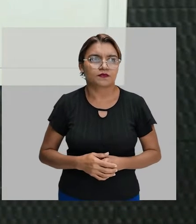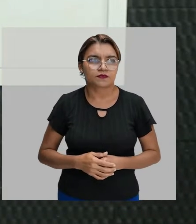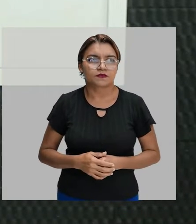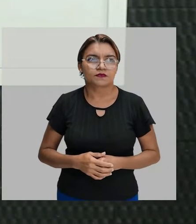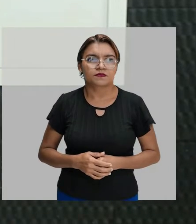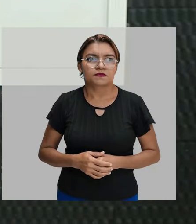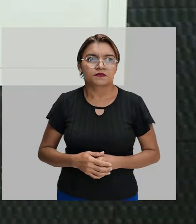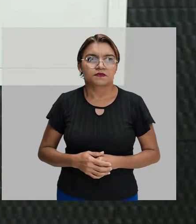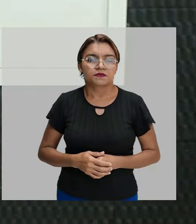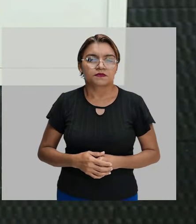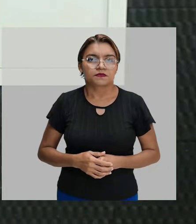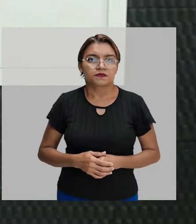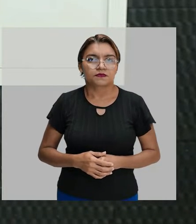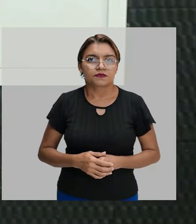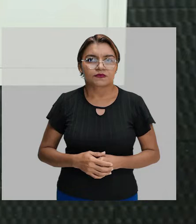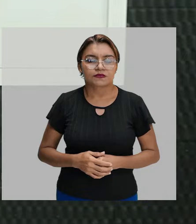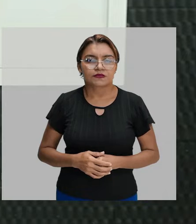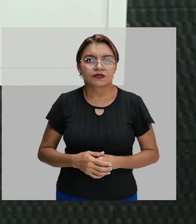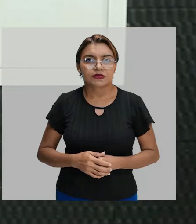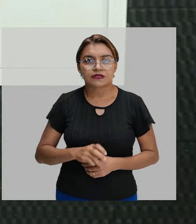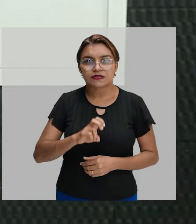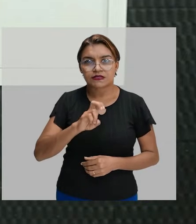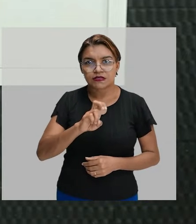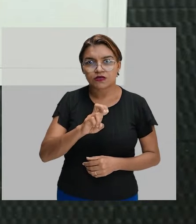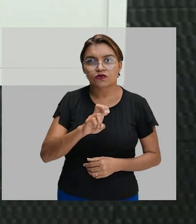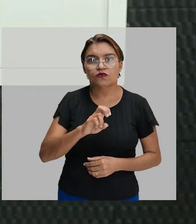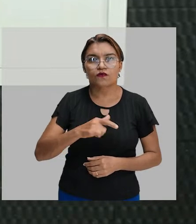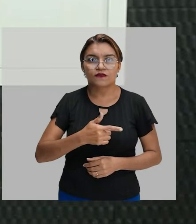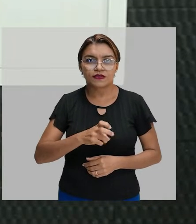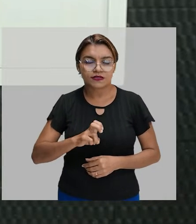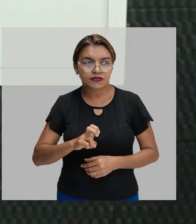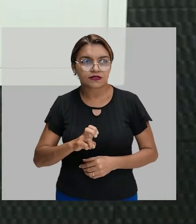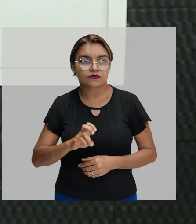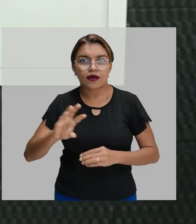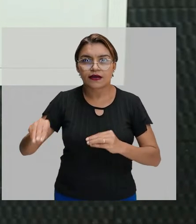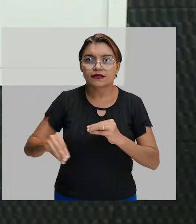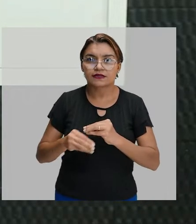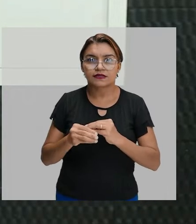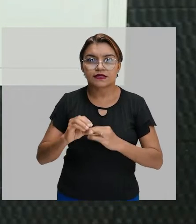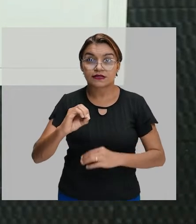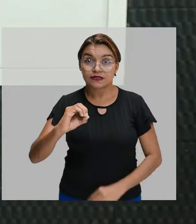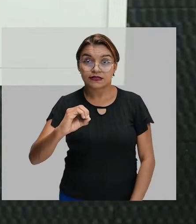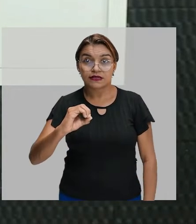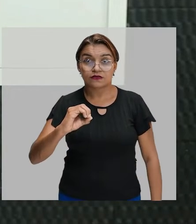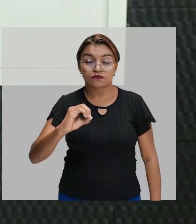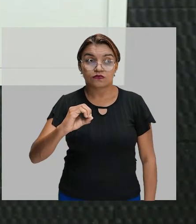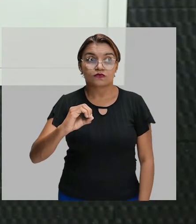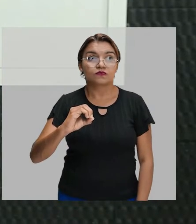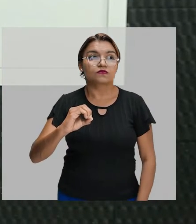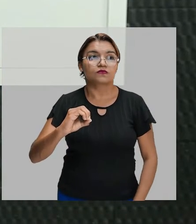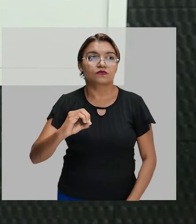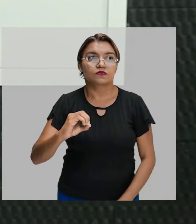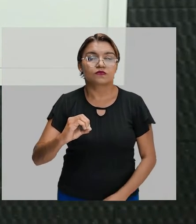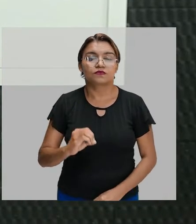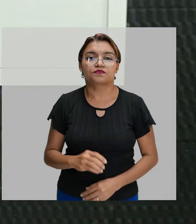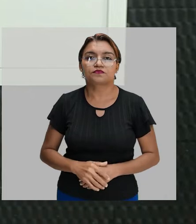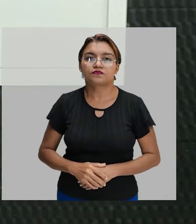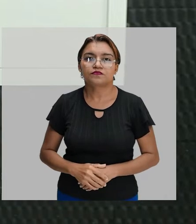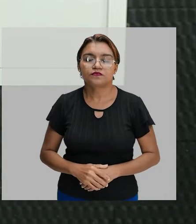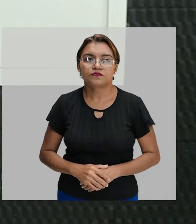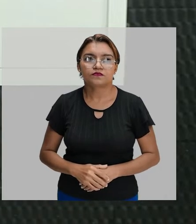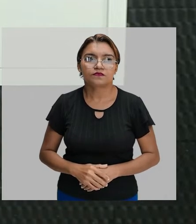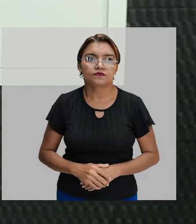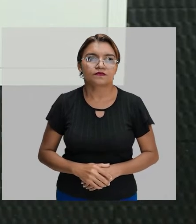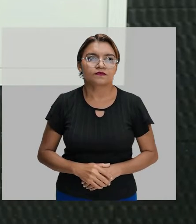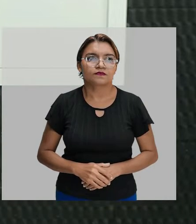25 e só acrescentar os zeros dividida que por 5 bom então você bota